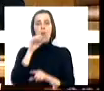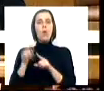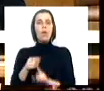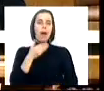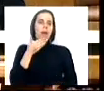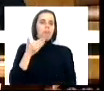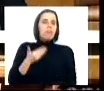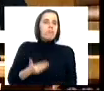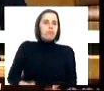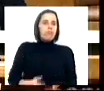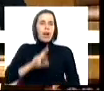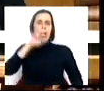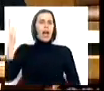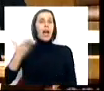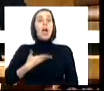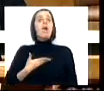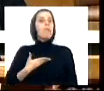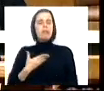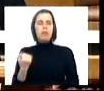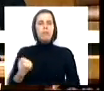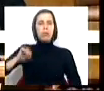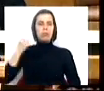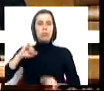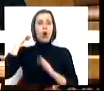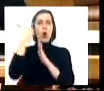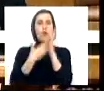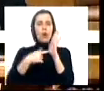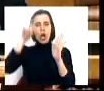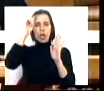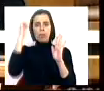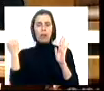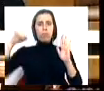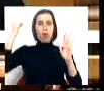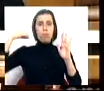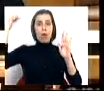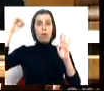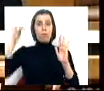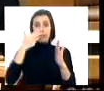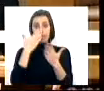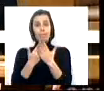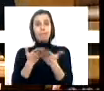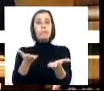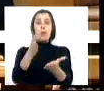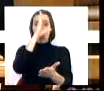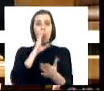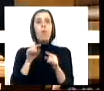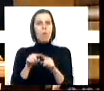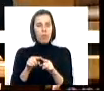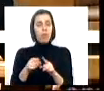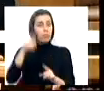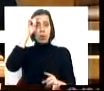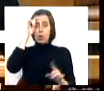é perito e recordista em inconstitucionalidades, ou seja, estamos perante um Governo que